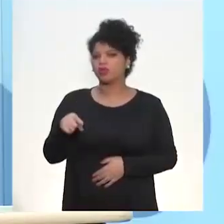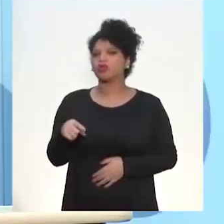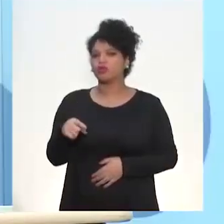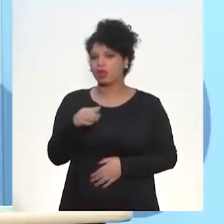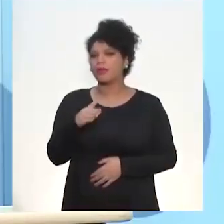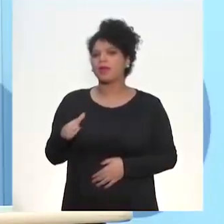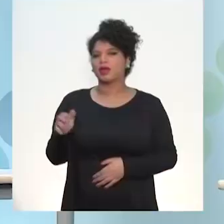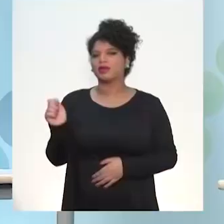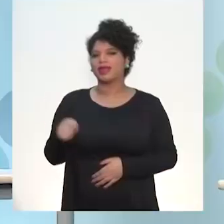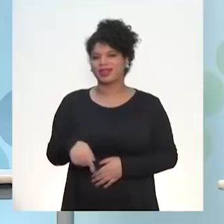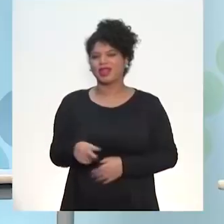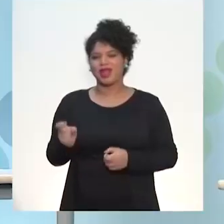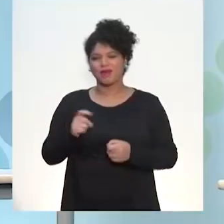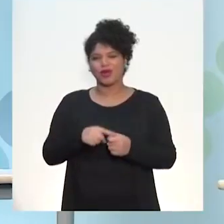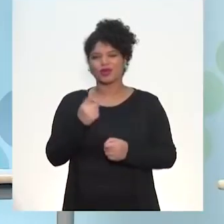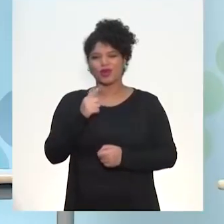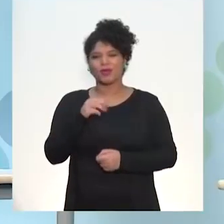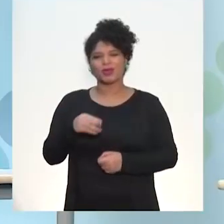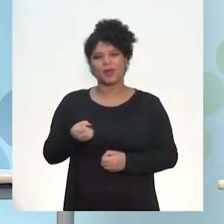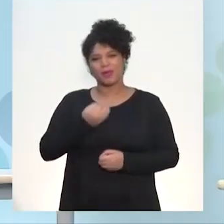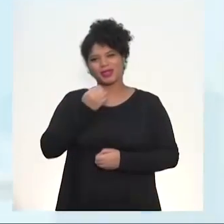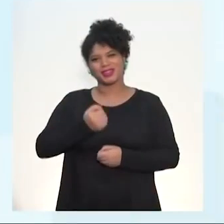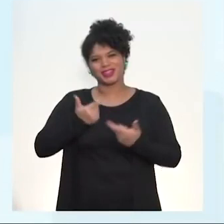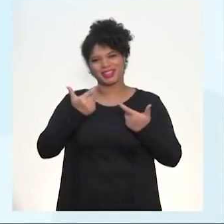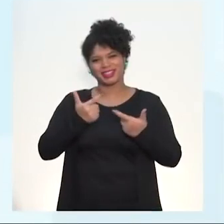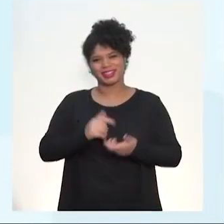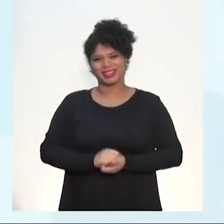meio. Ok, voltamos em 1 minuto e meio, boa sorte.